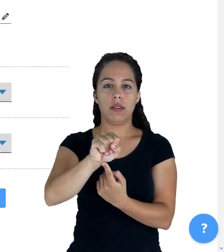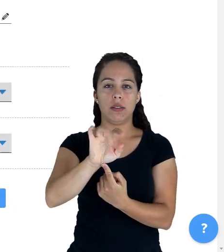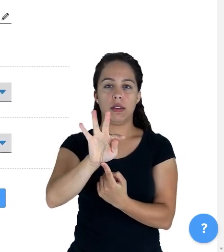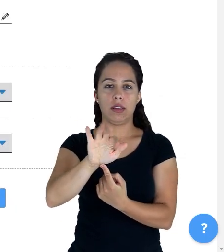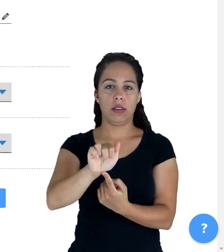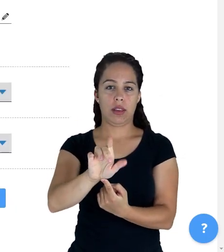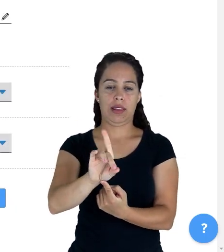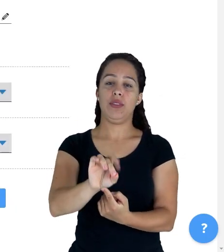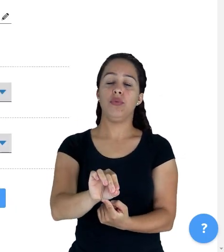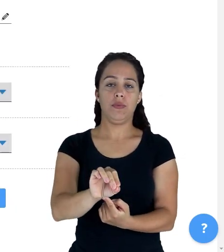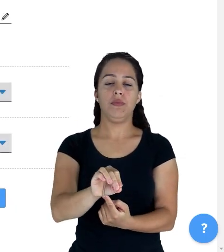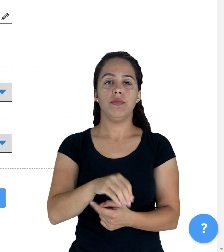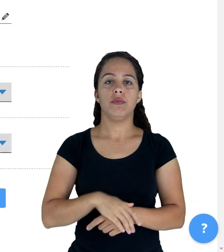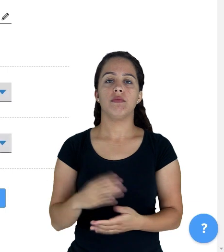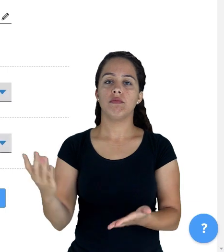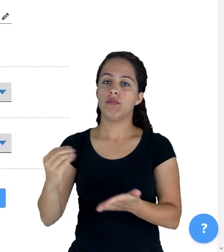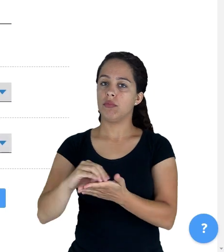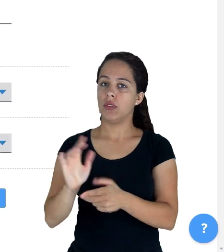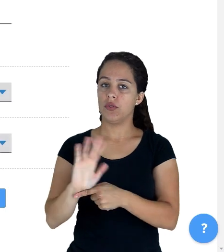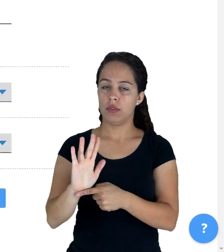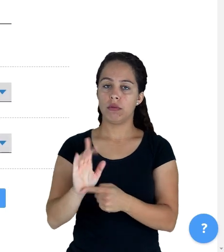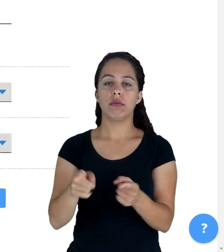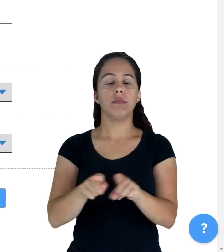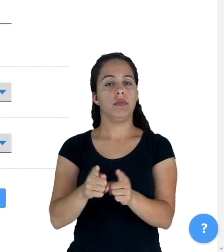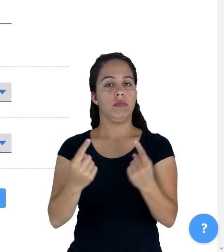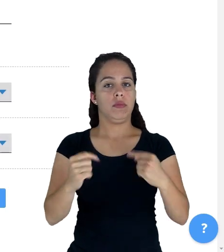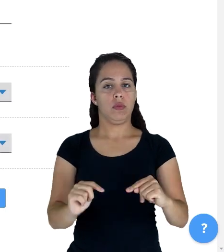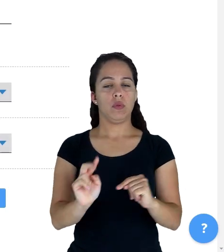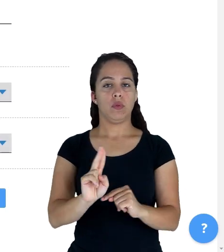o vídeo colocar o nome